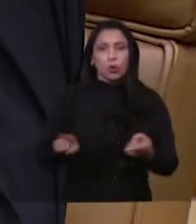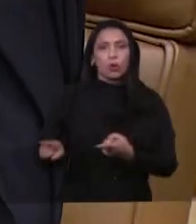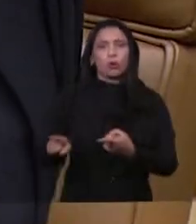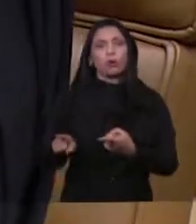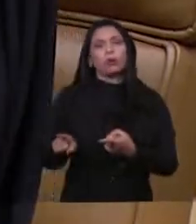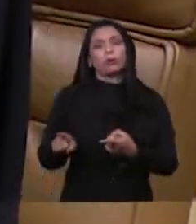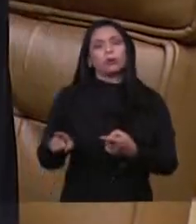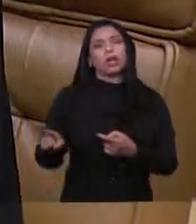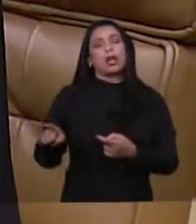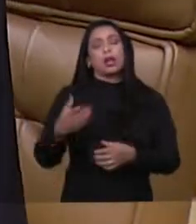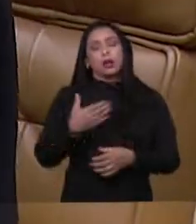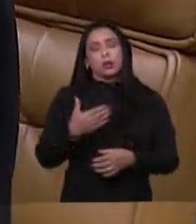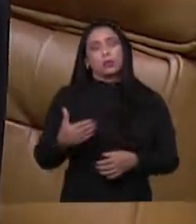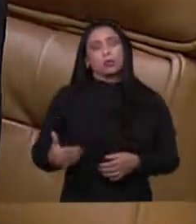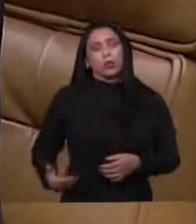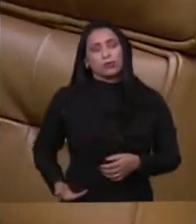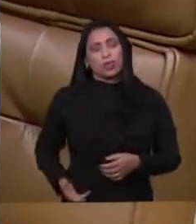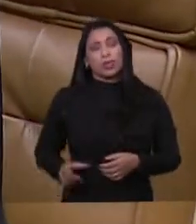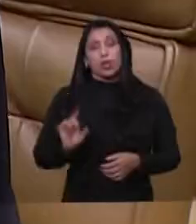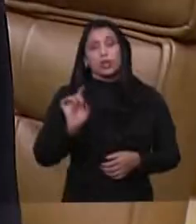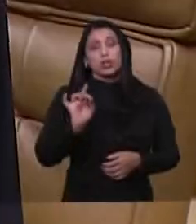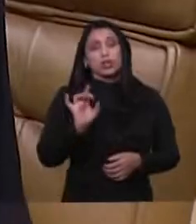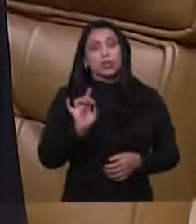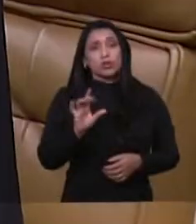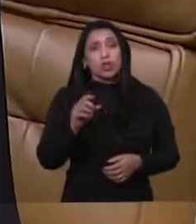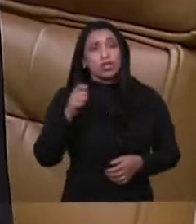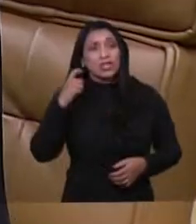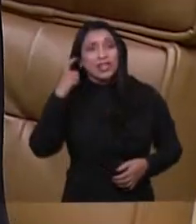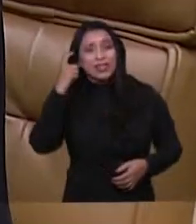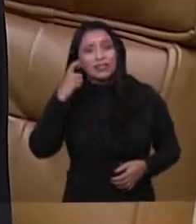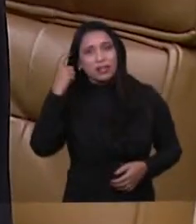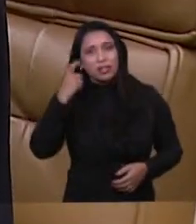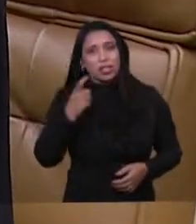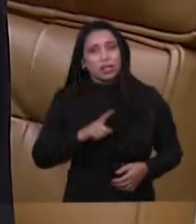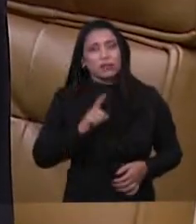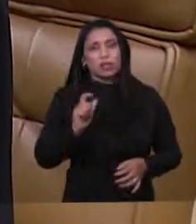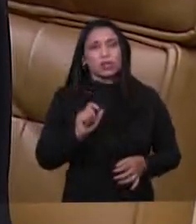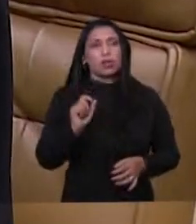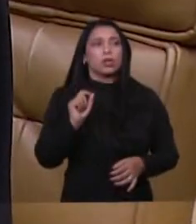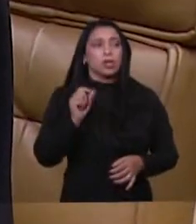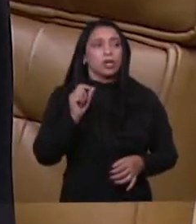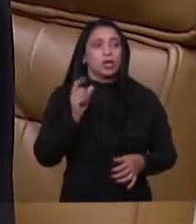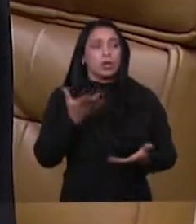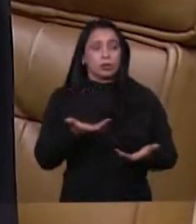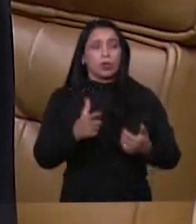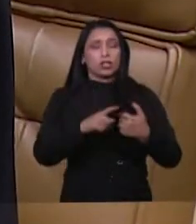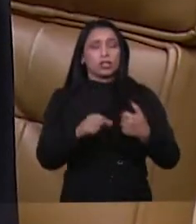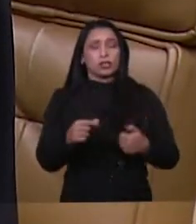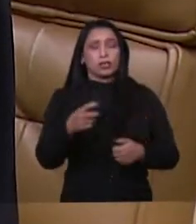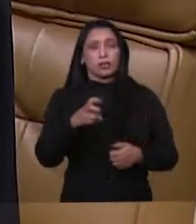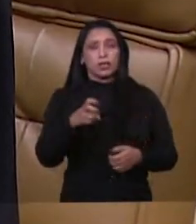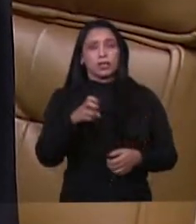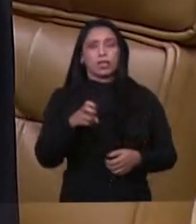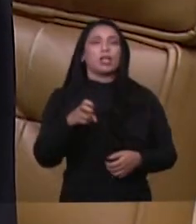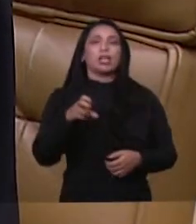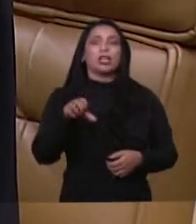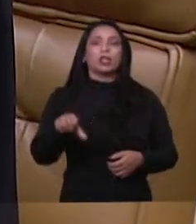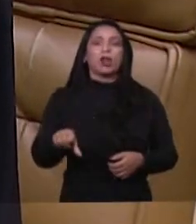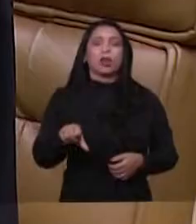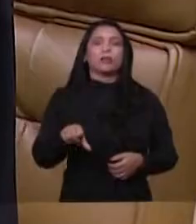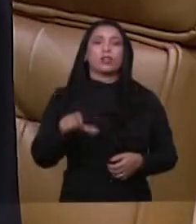se consumam com a simples tentativa. Na verdade, os crimes do artigo 359-R e